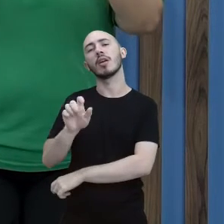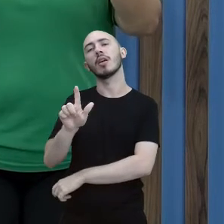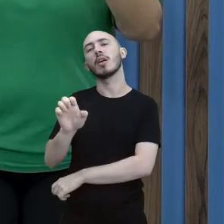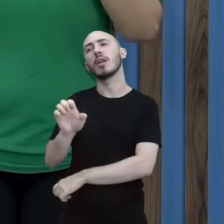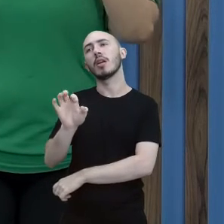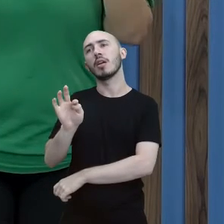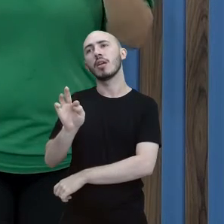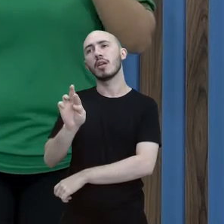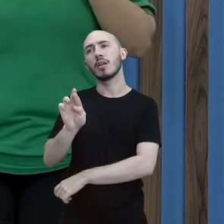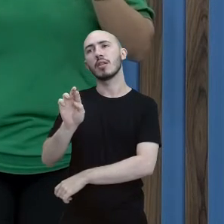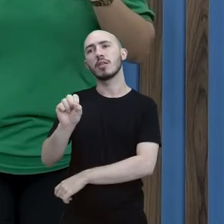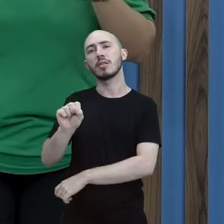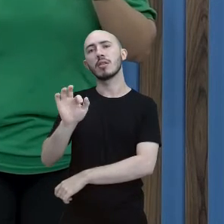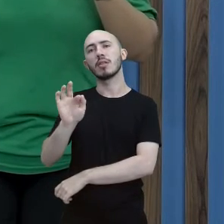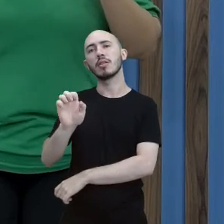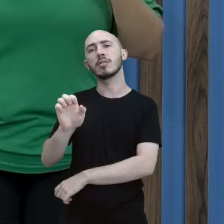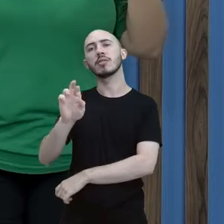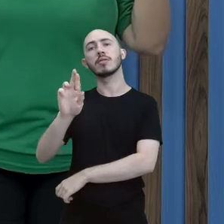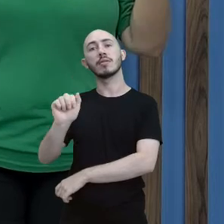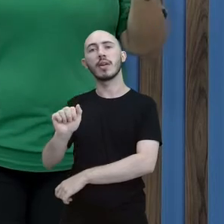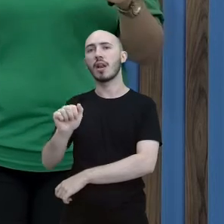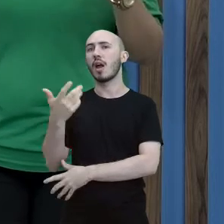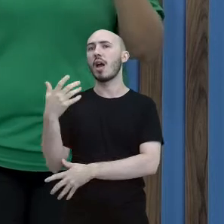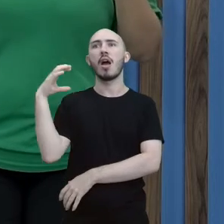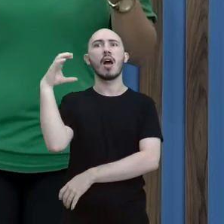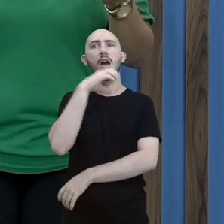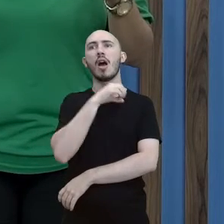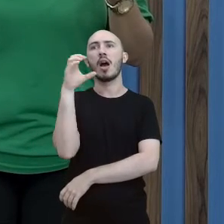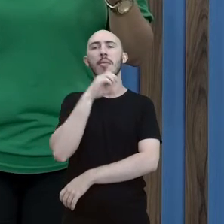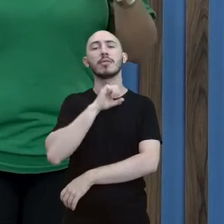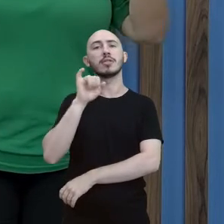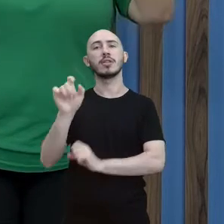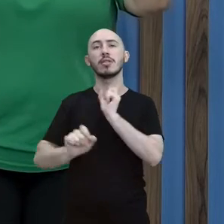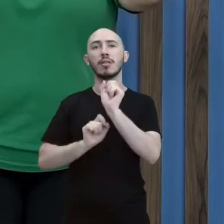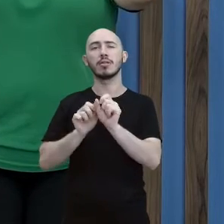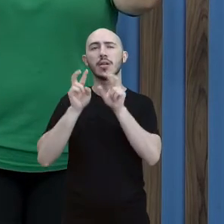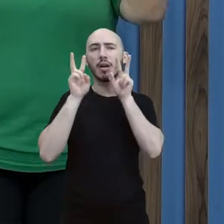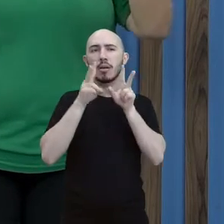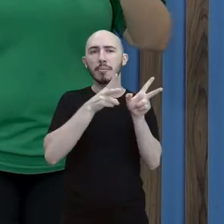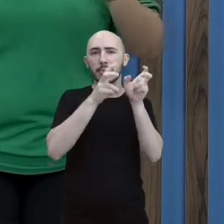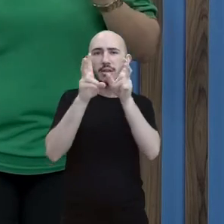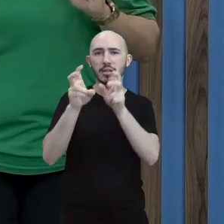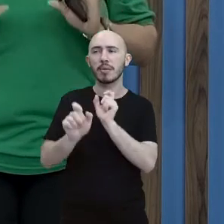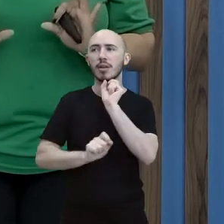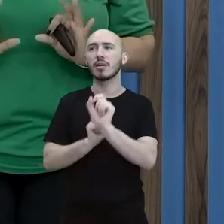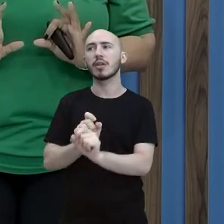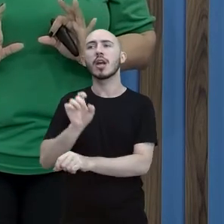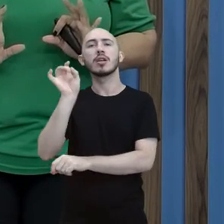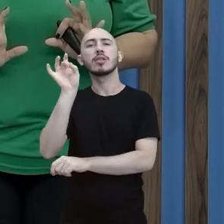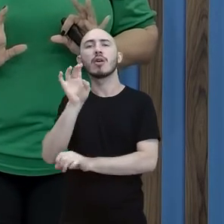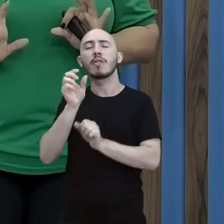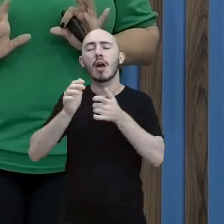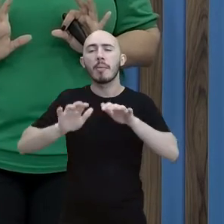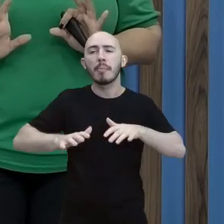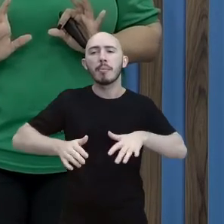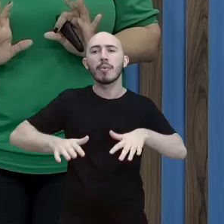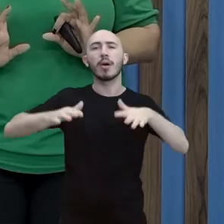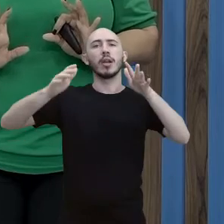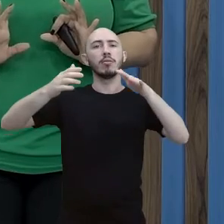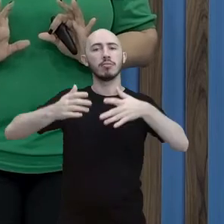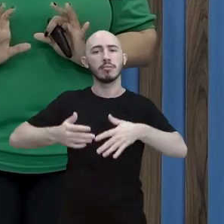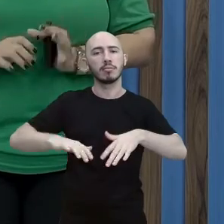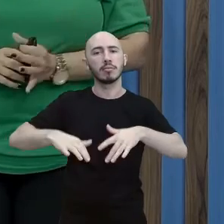esses elétrons se movimentam tão rapidamente que se a gente pudesse observar, a gente ia ver o quê? Uma poeirinha. Lembra